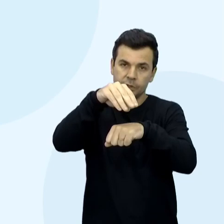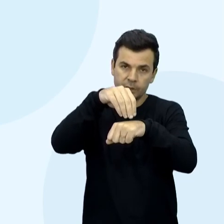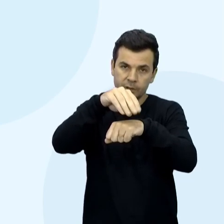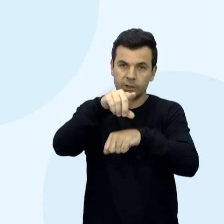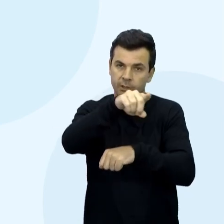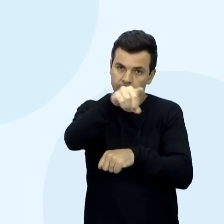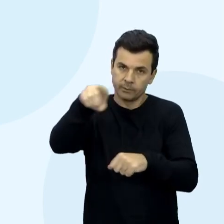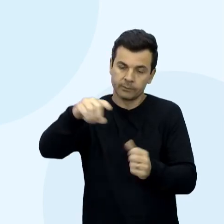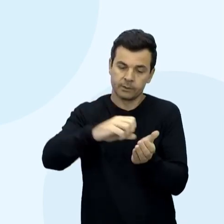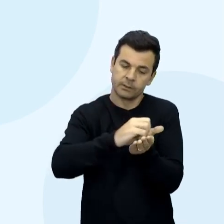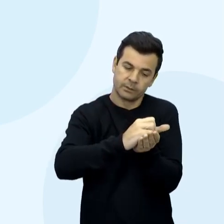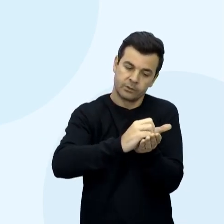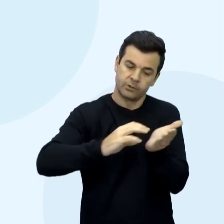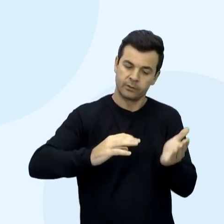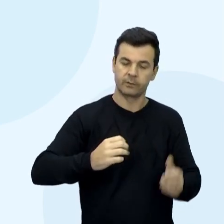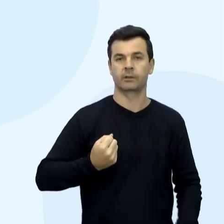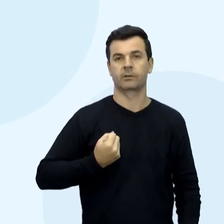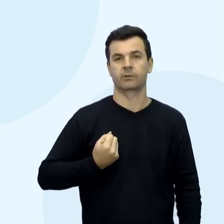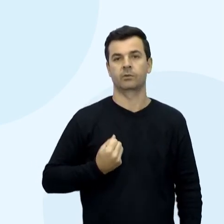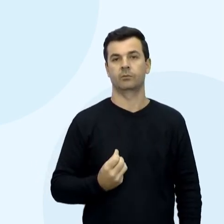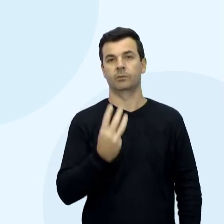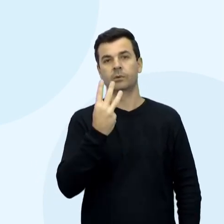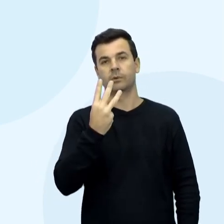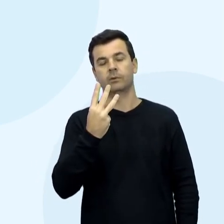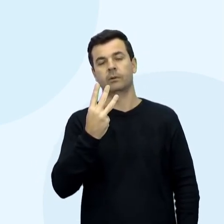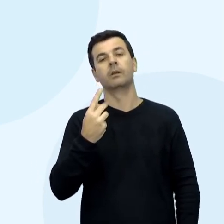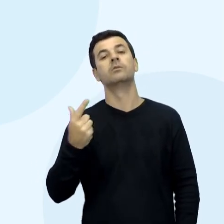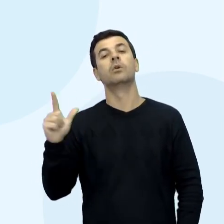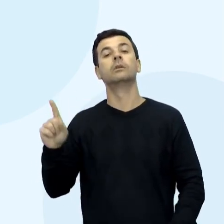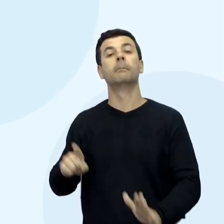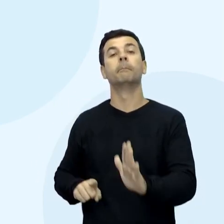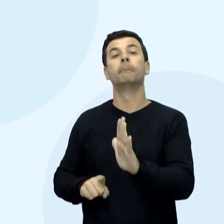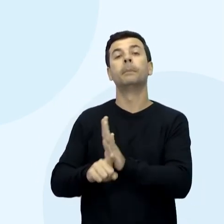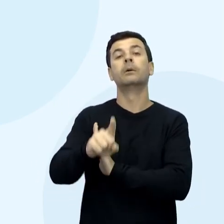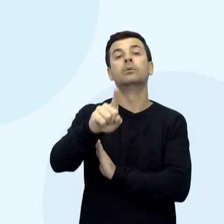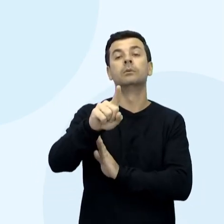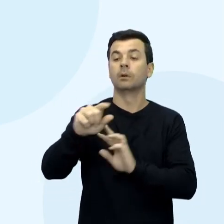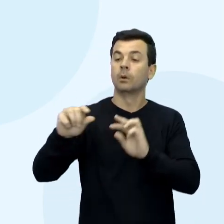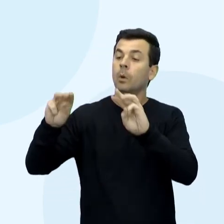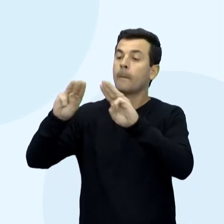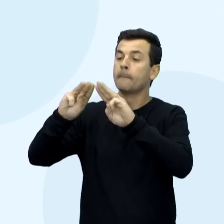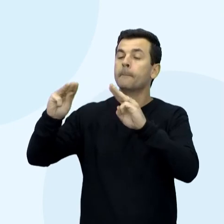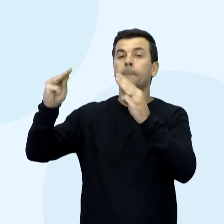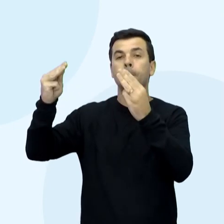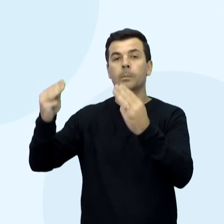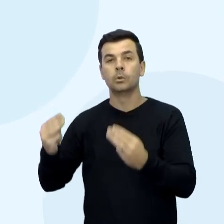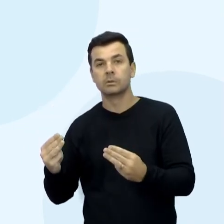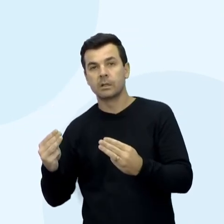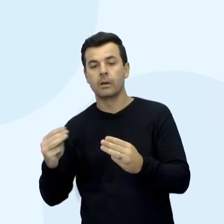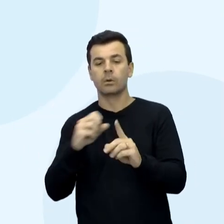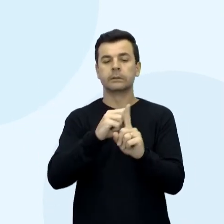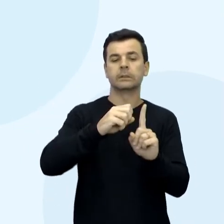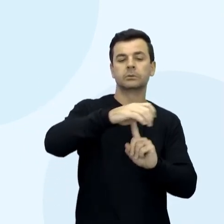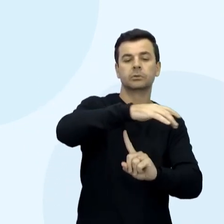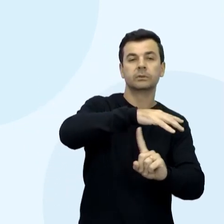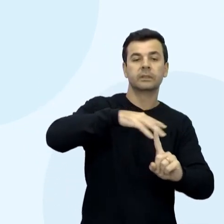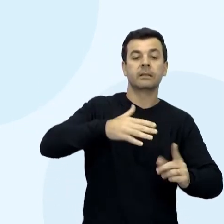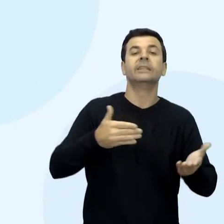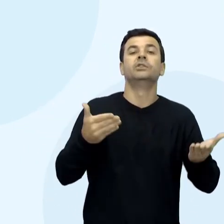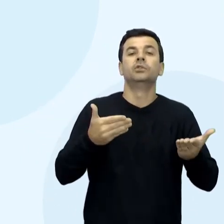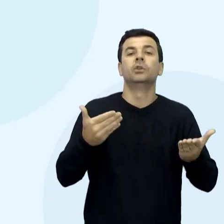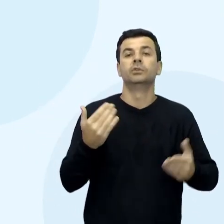atividade 3. Perguntinha aí na tela: qual a importância dos museus para a sociedade